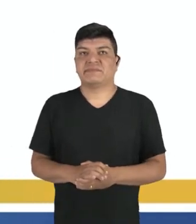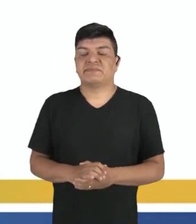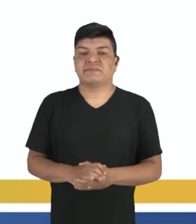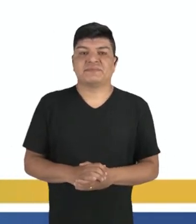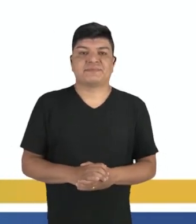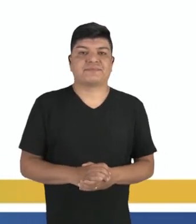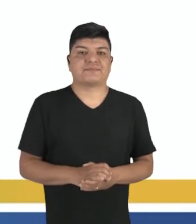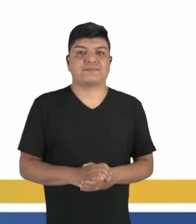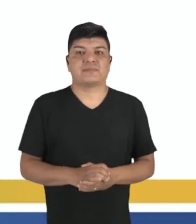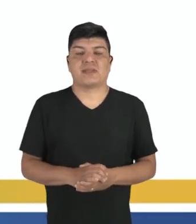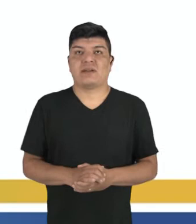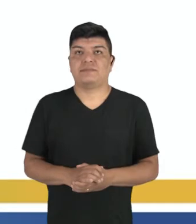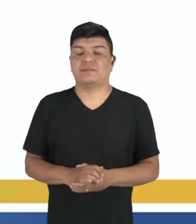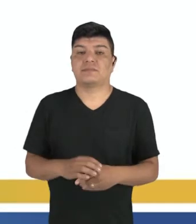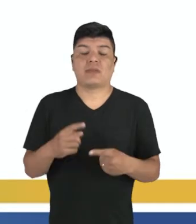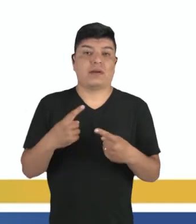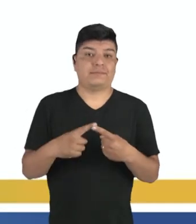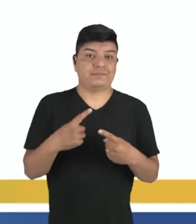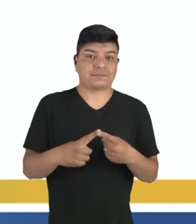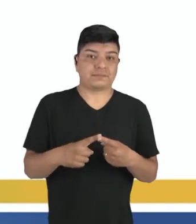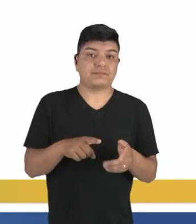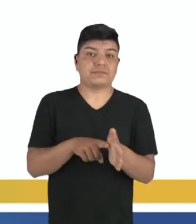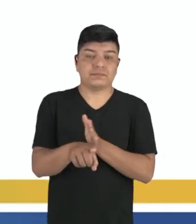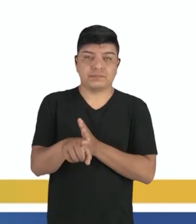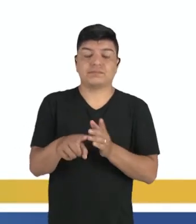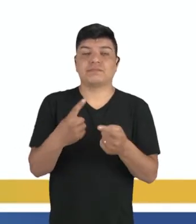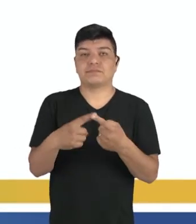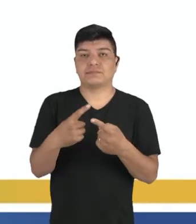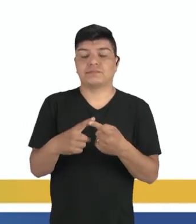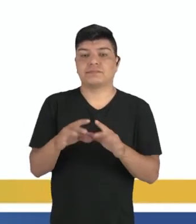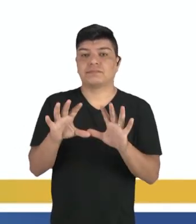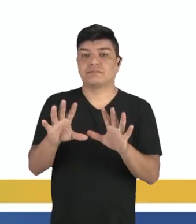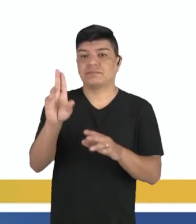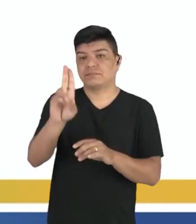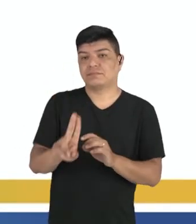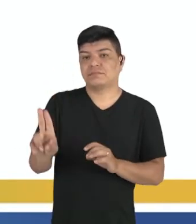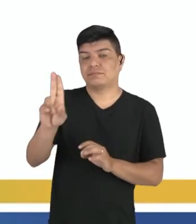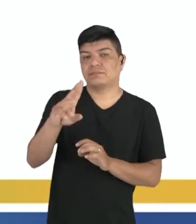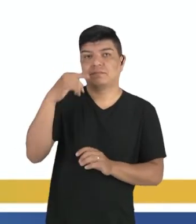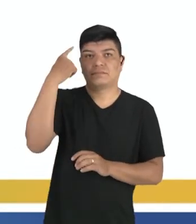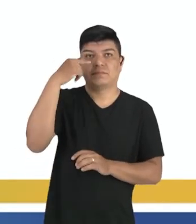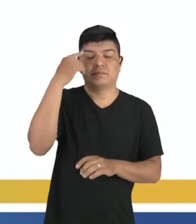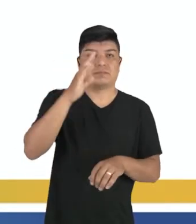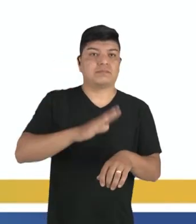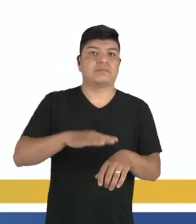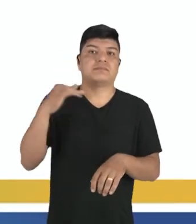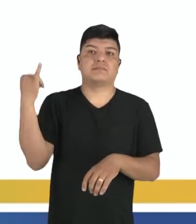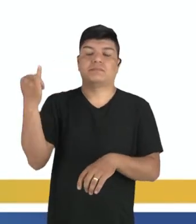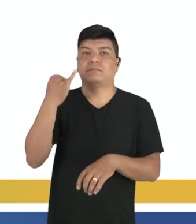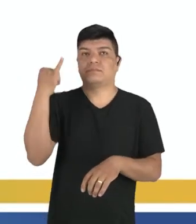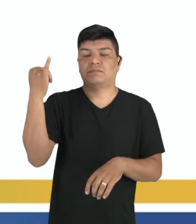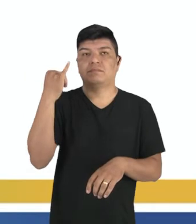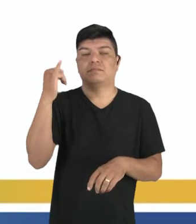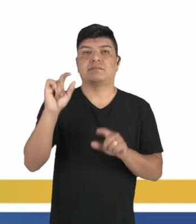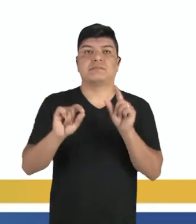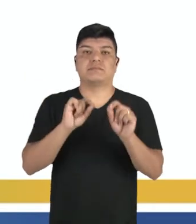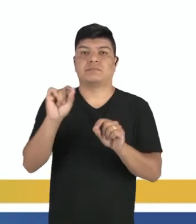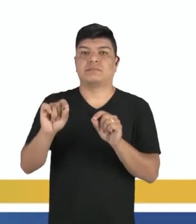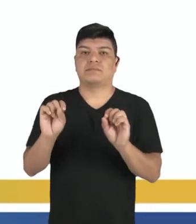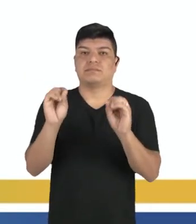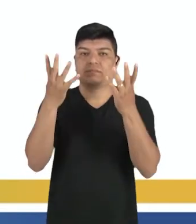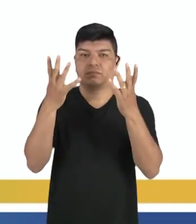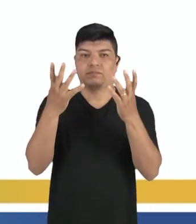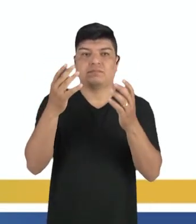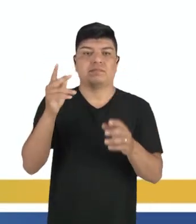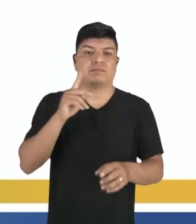presidente americano? Então, por que, né? Porque essa questão do usar o espanhol se tornou marcante na cerimônia do